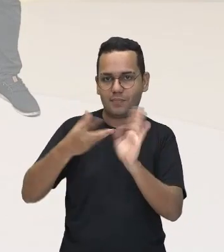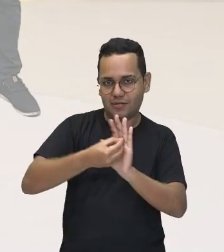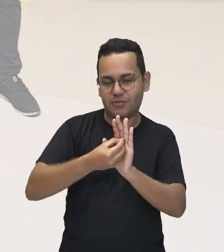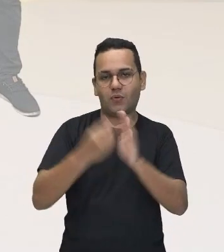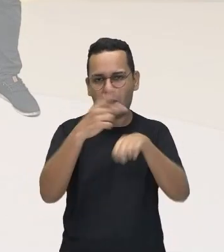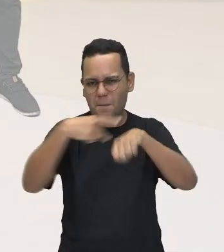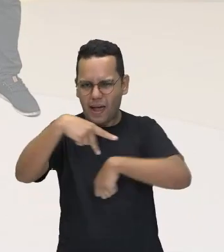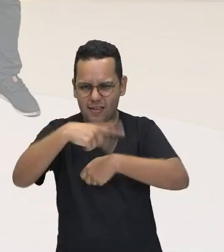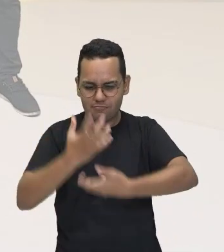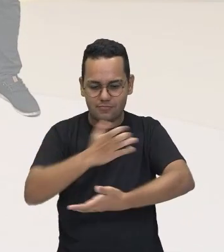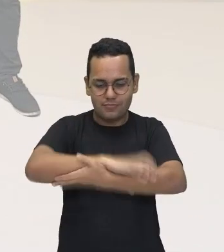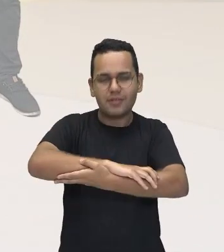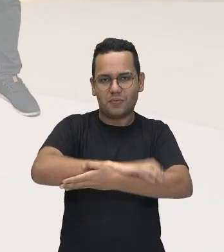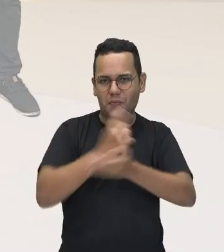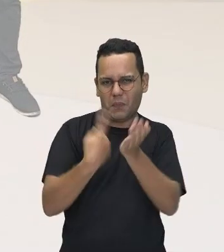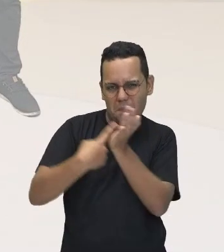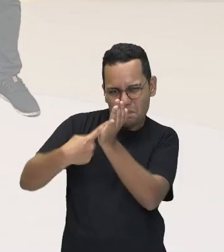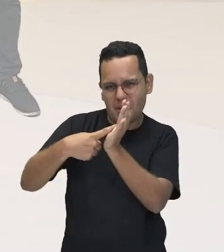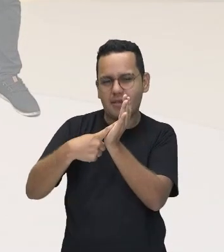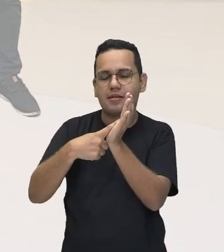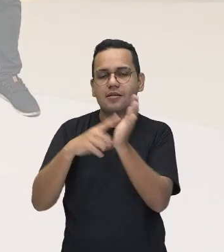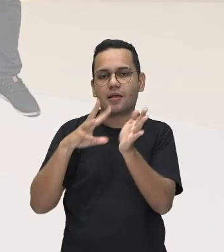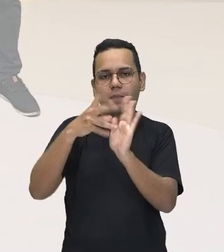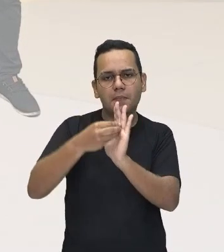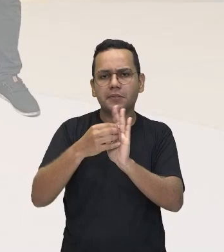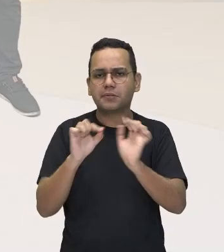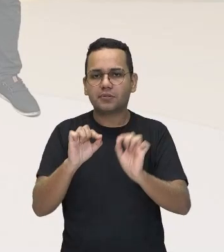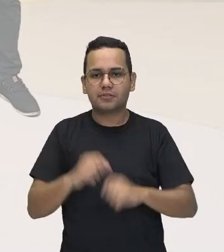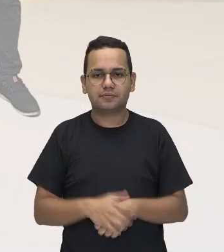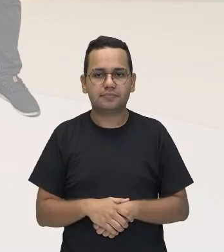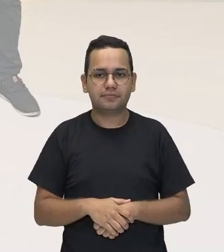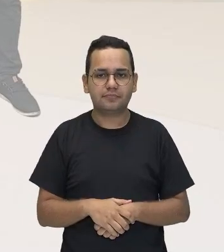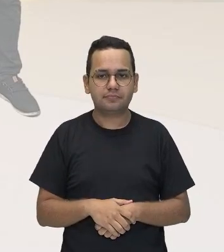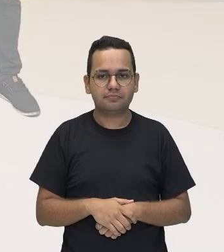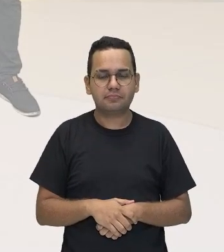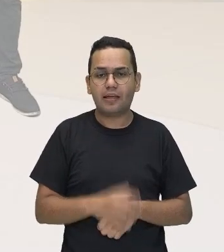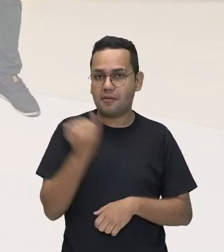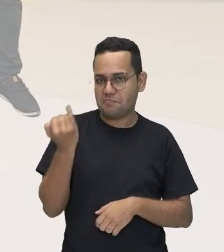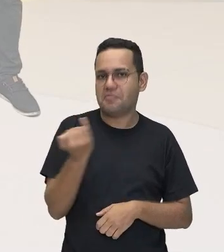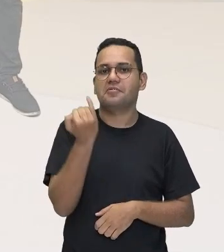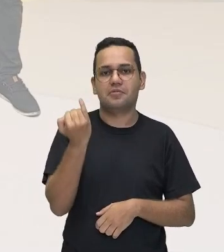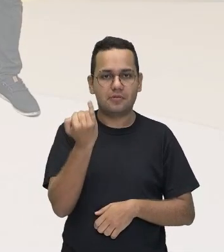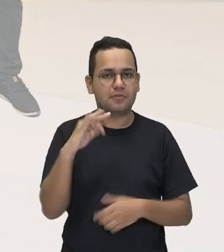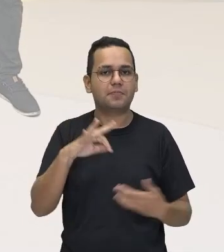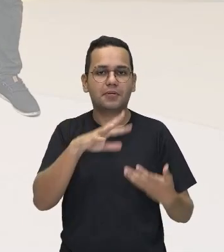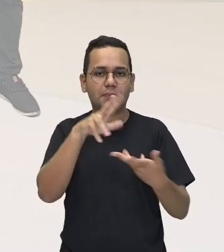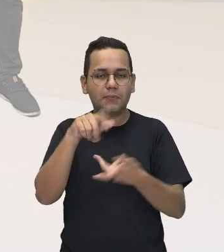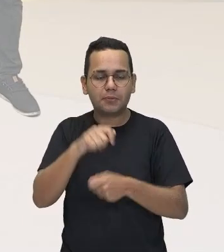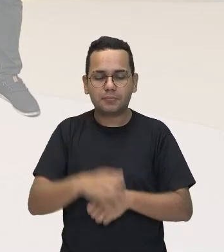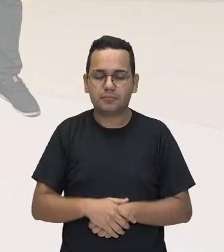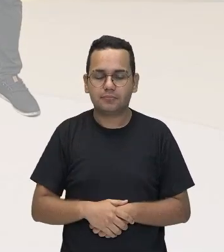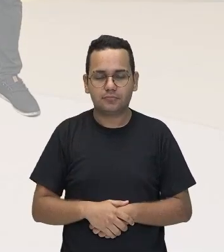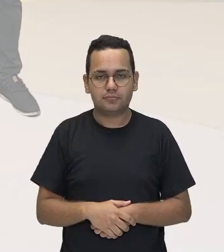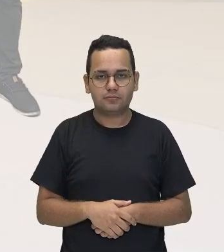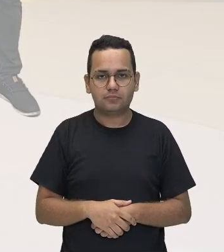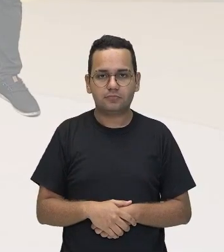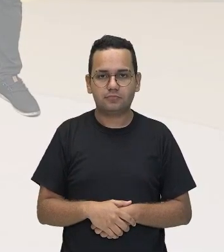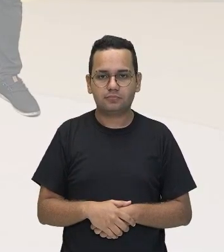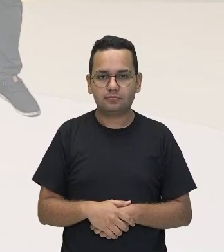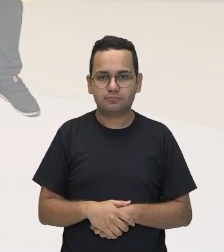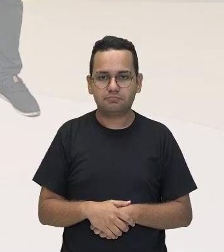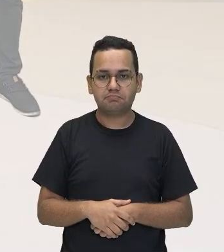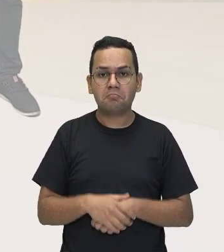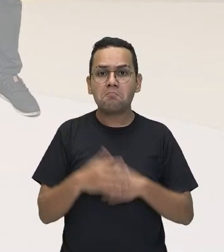região amazônica, a gente fala de algo imenso e tão importante para o mundo, não é? Verdade, professor Eberson. A Amazônia é de